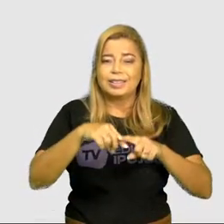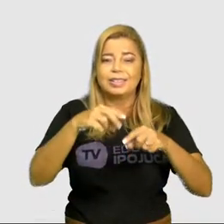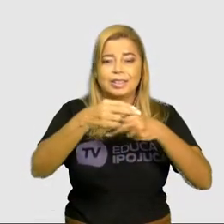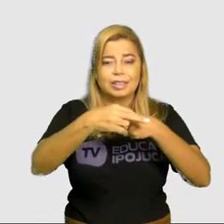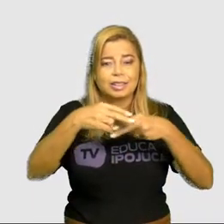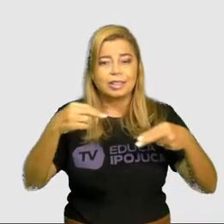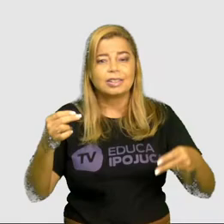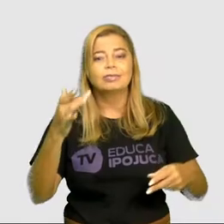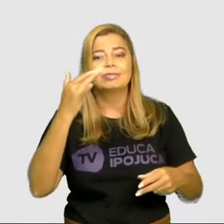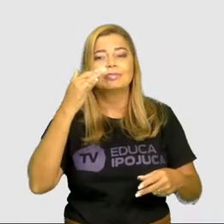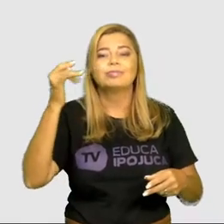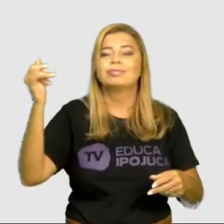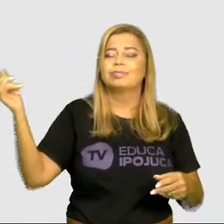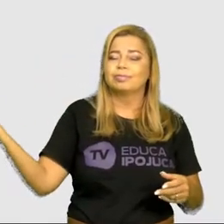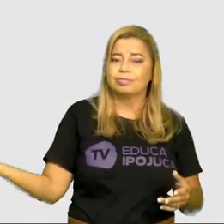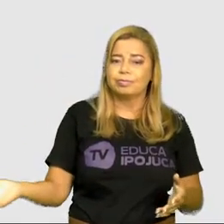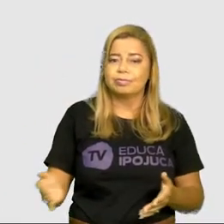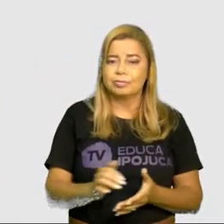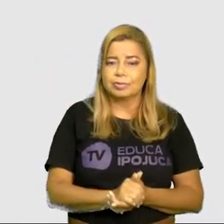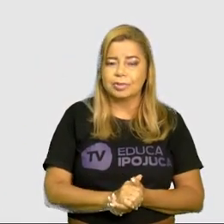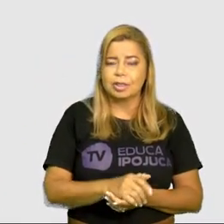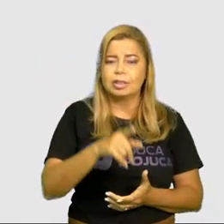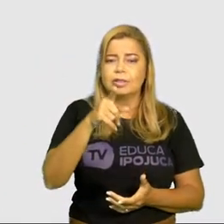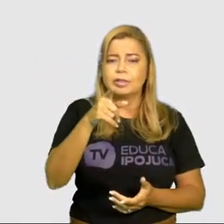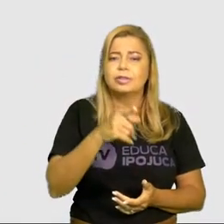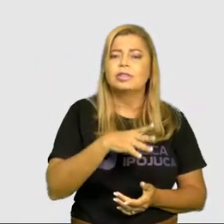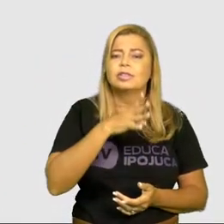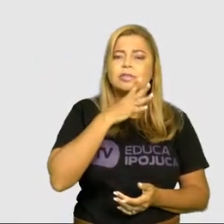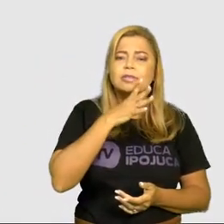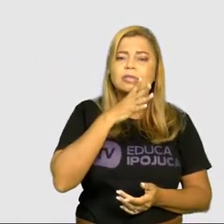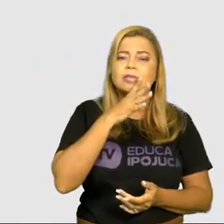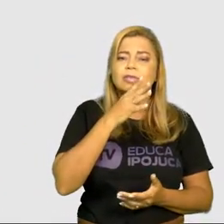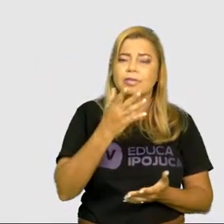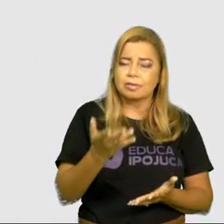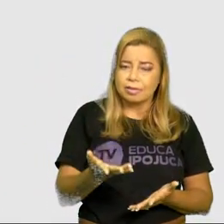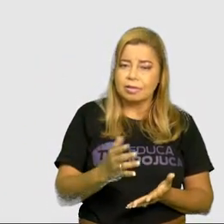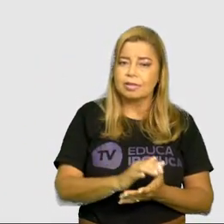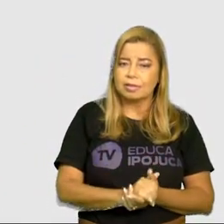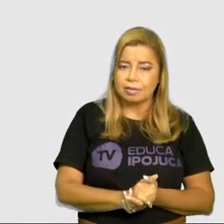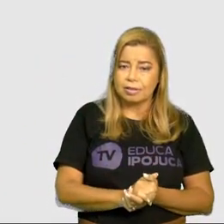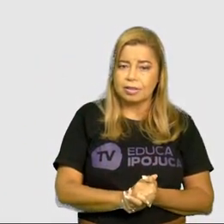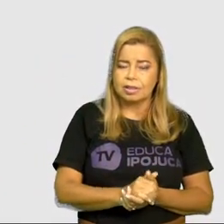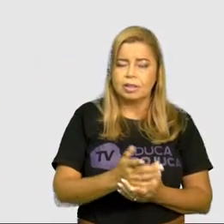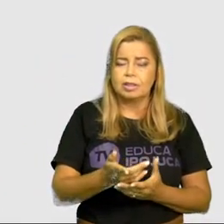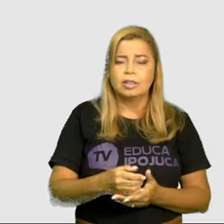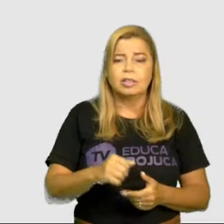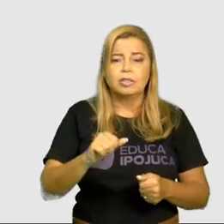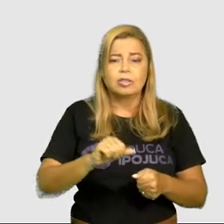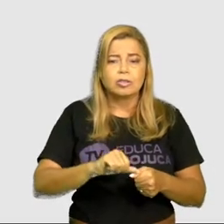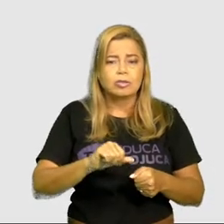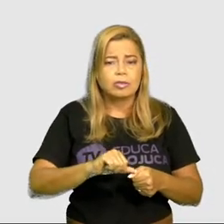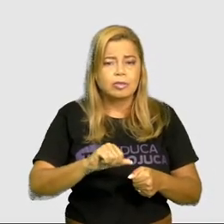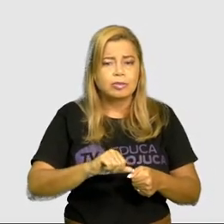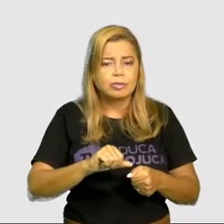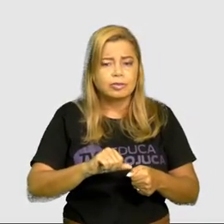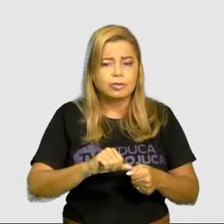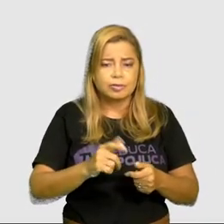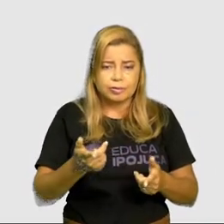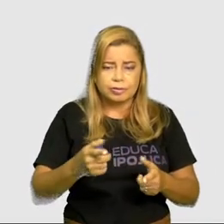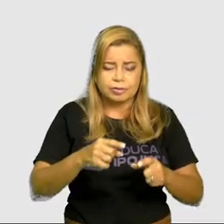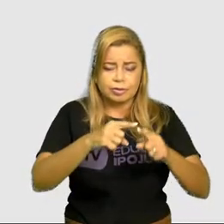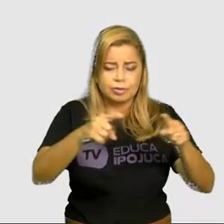já viram, né? A professora já trabalhou com você aí de casa na sala de aula. Aí vamos